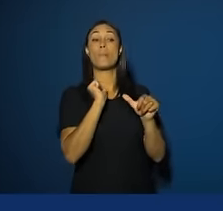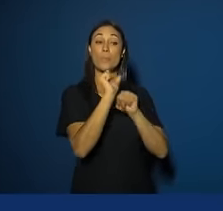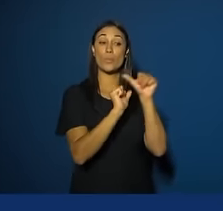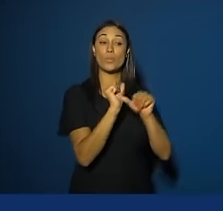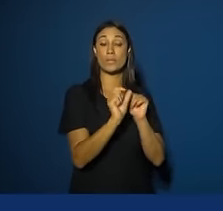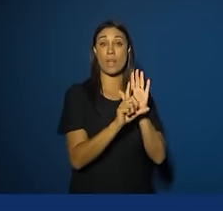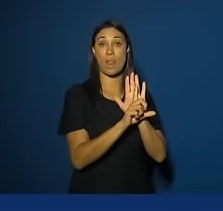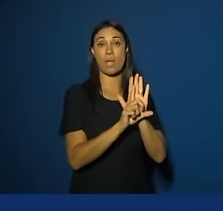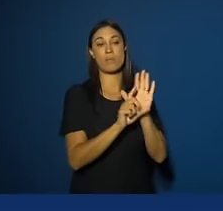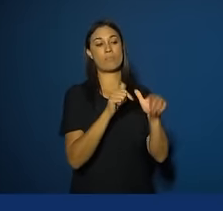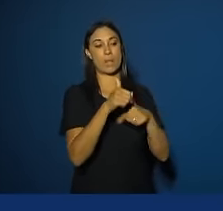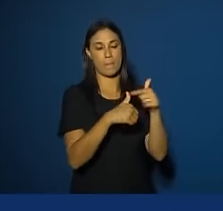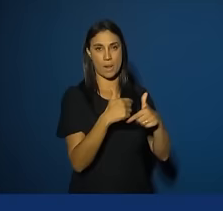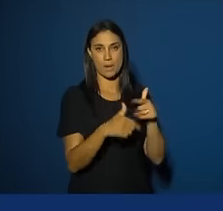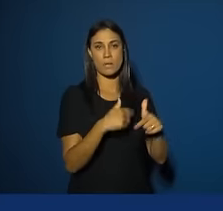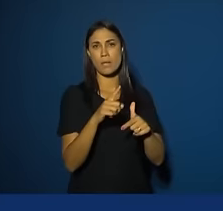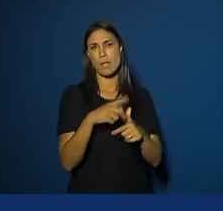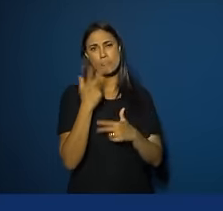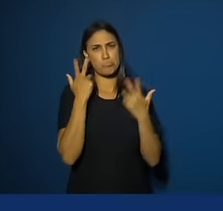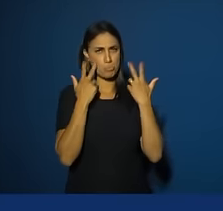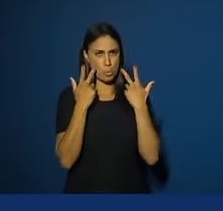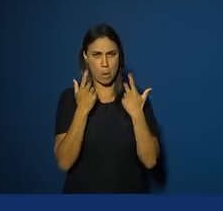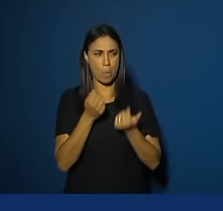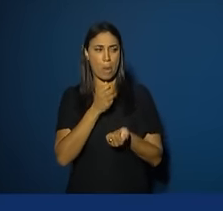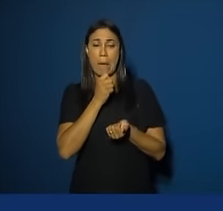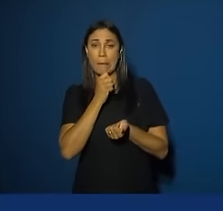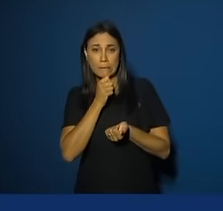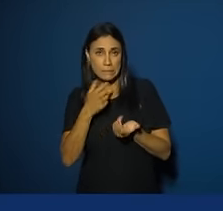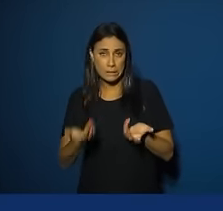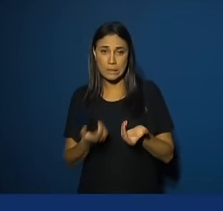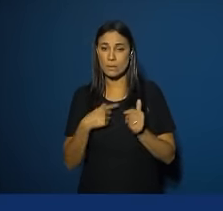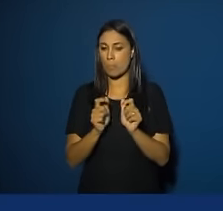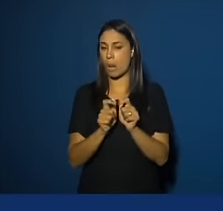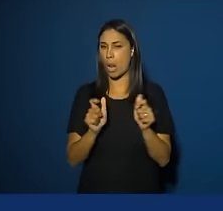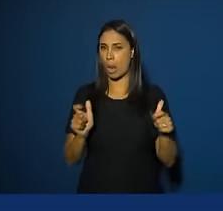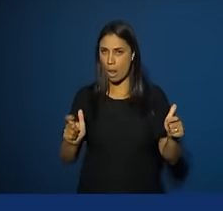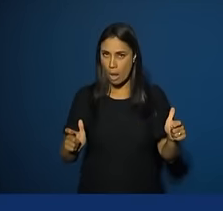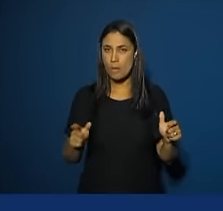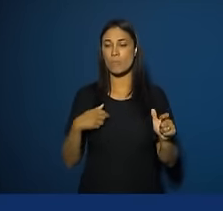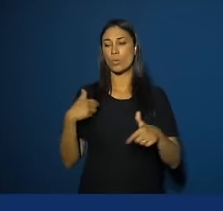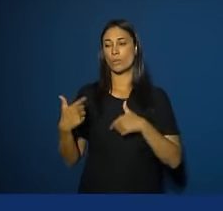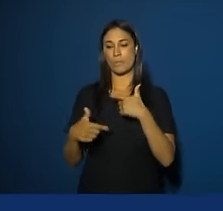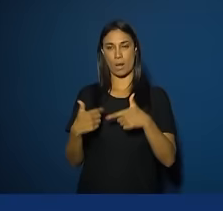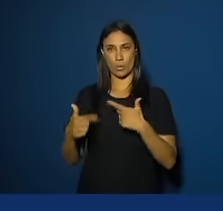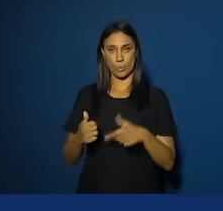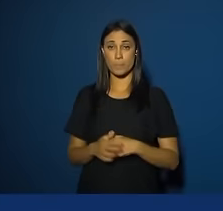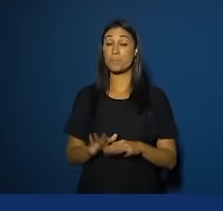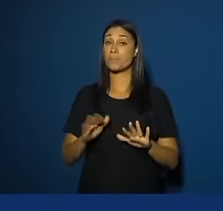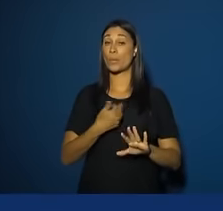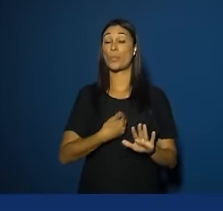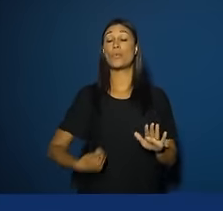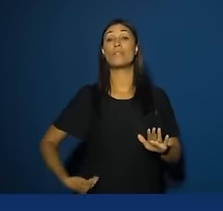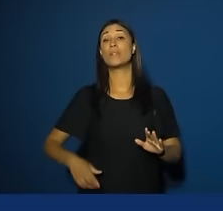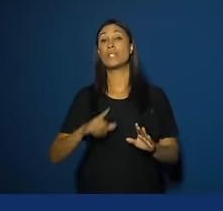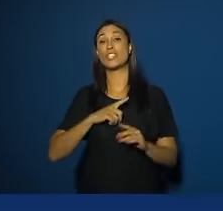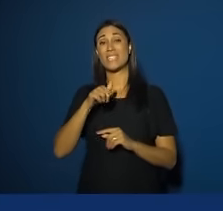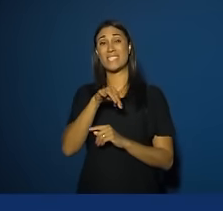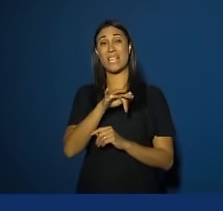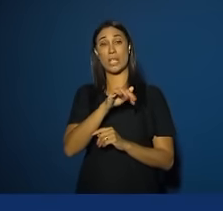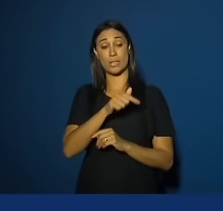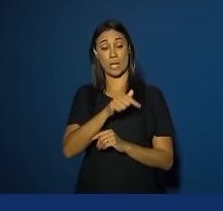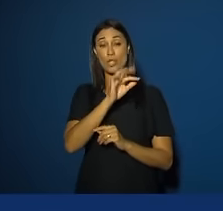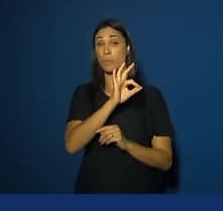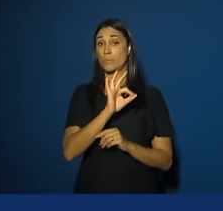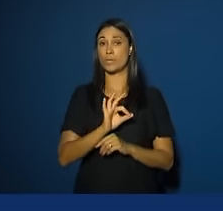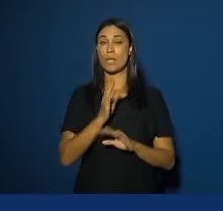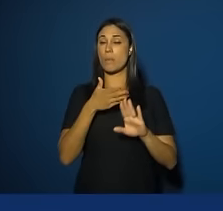trabalhista supostamente impopular ainda que criasse enorme Bené pro trabalhador num governo que tinha 7%